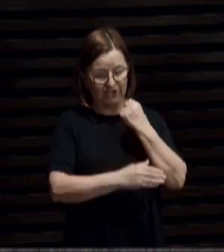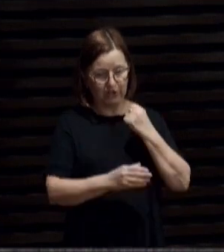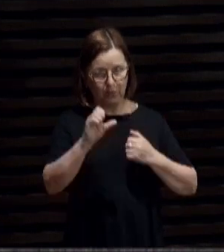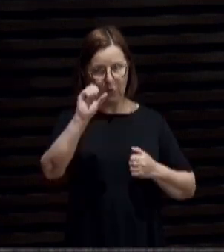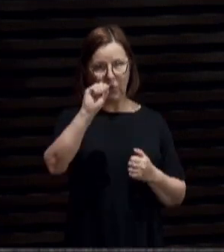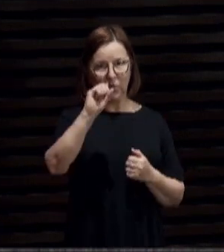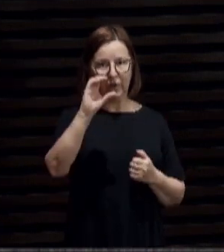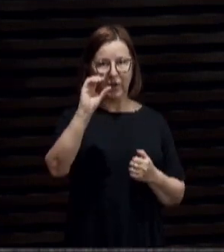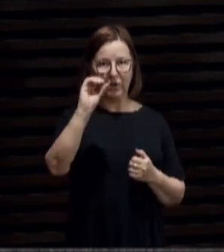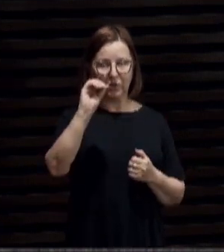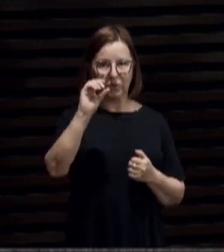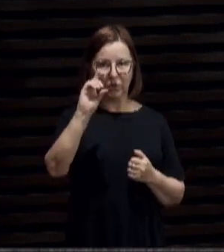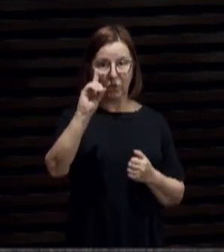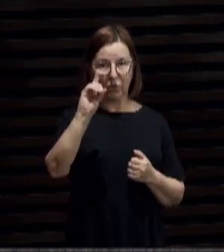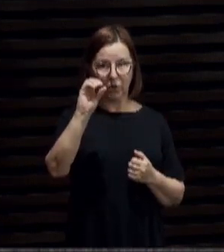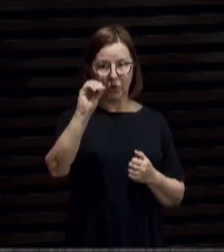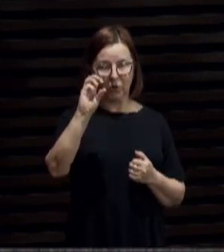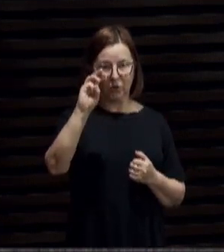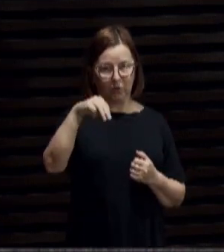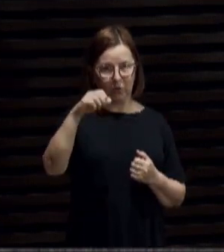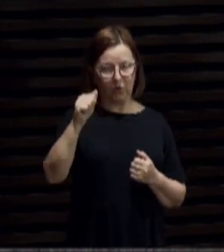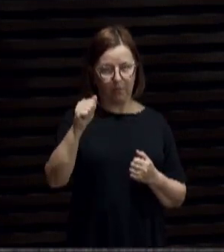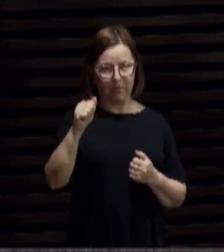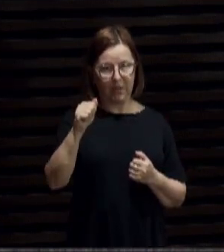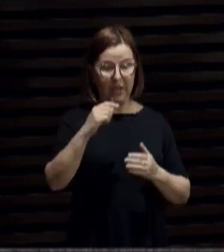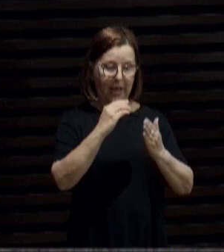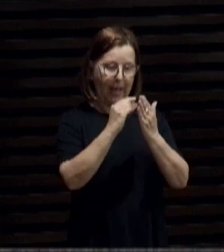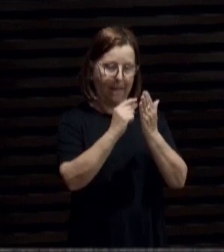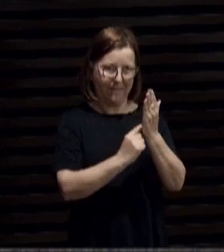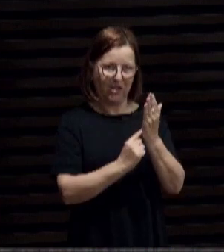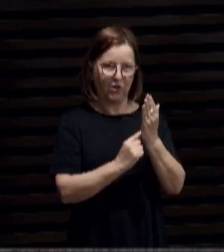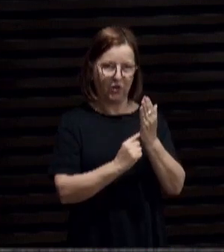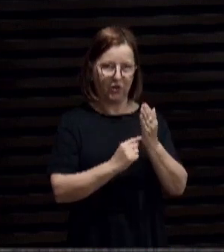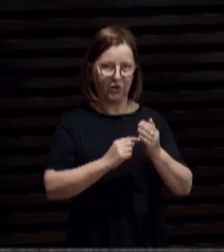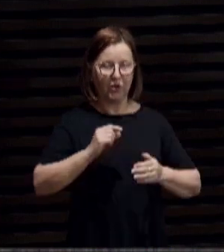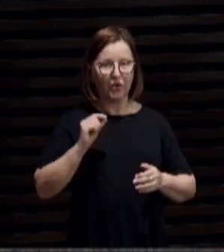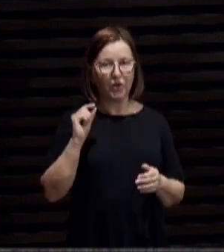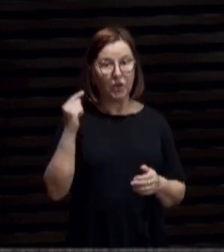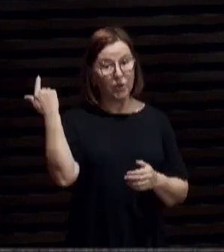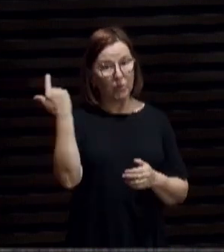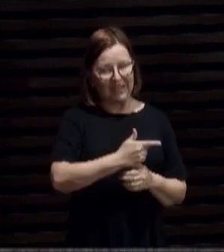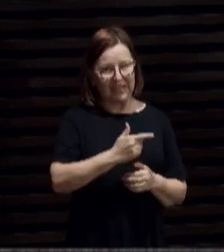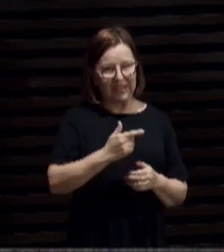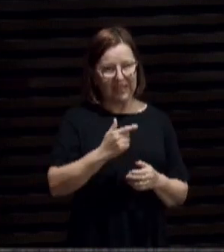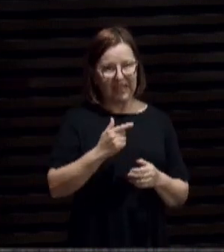castigo de Cafarnaum, de Betsaida e de Corazim.